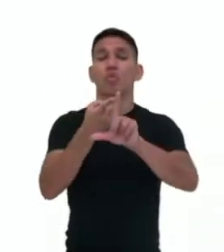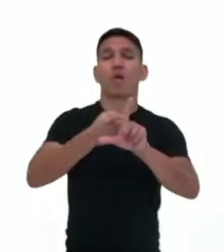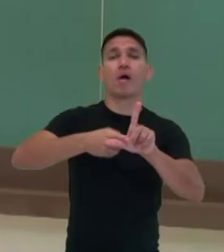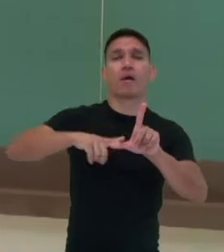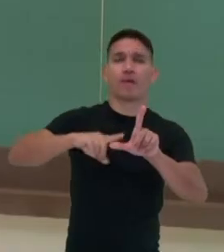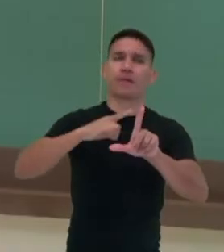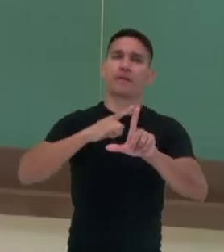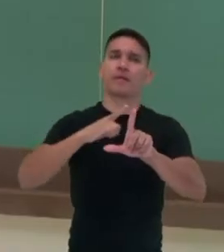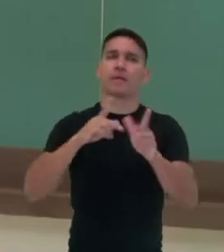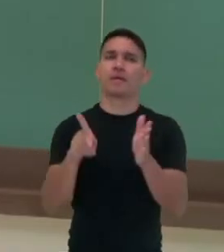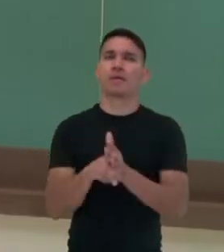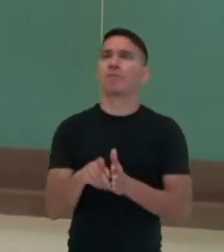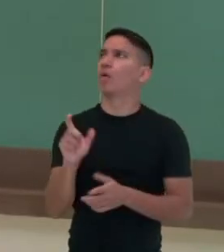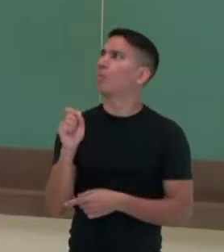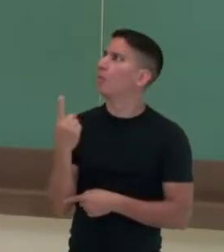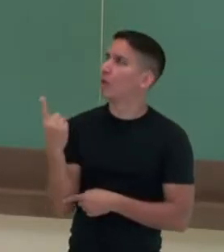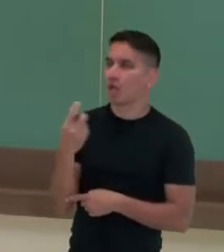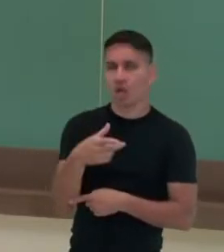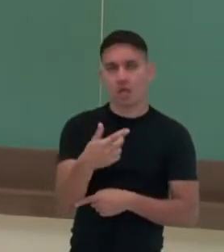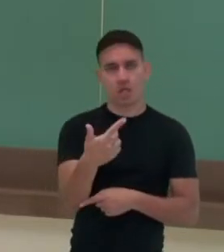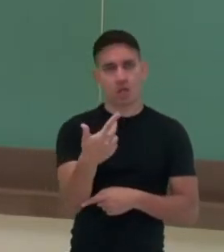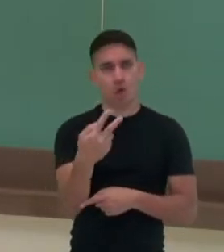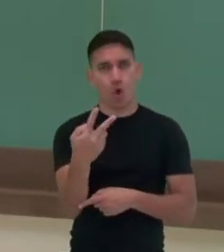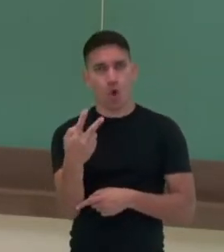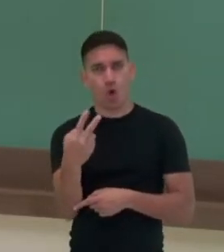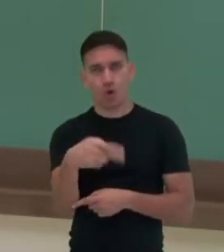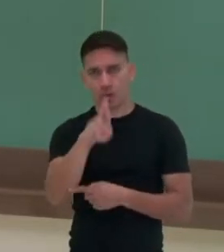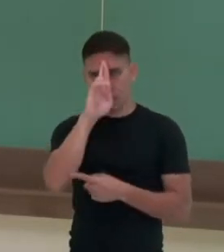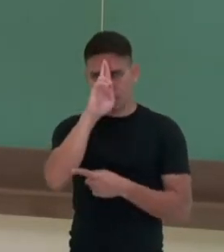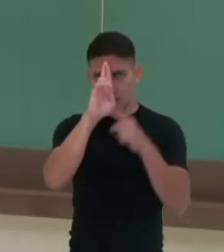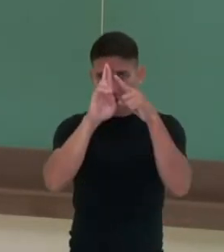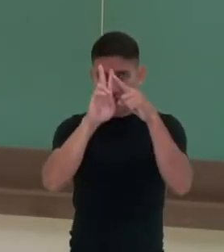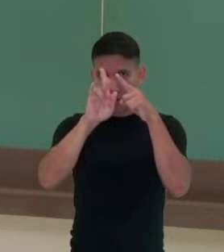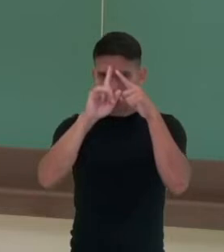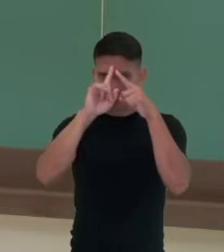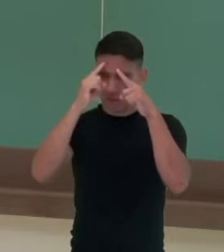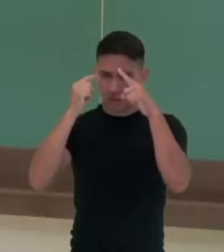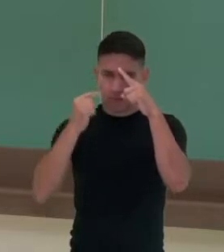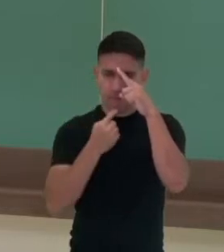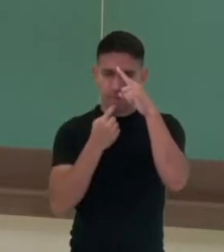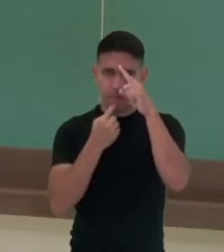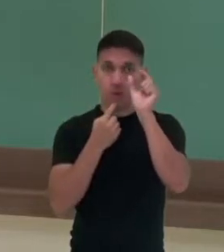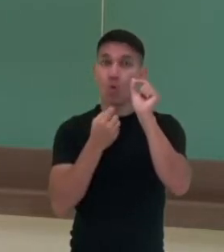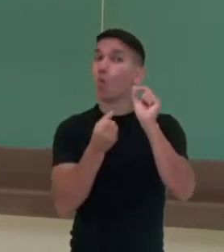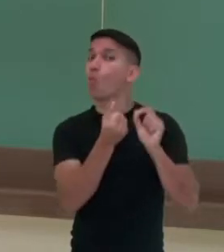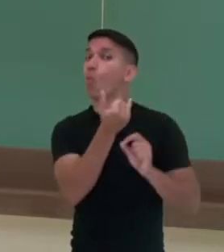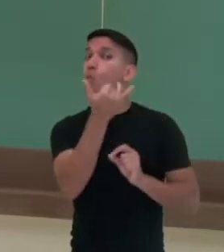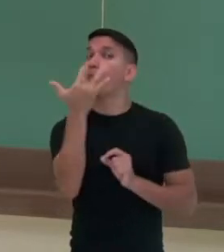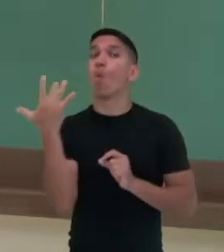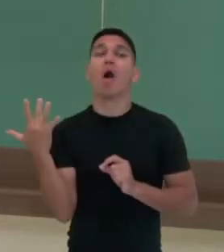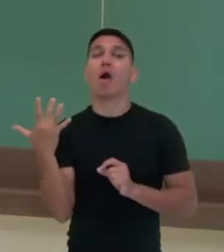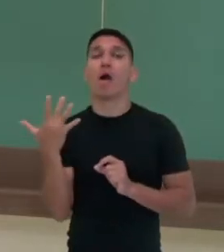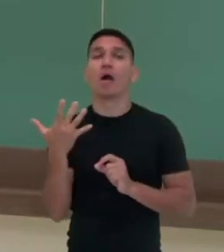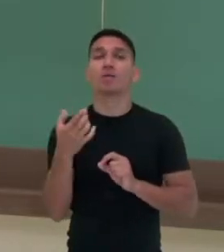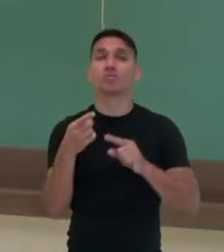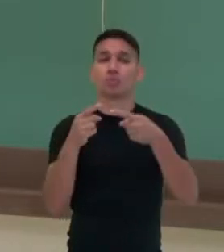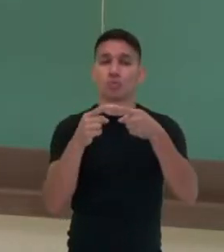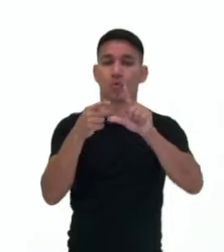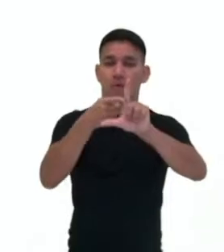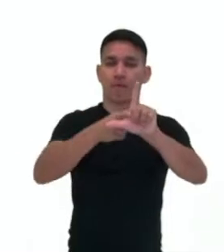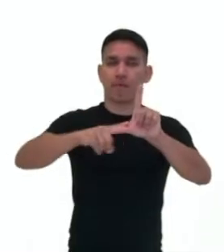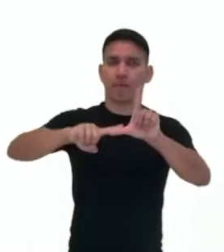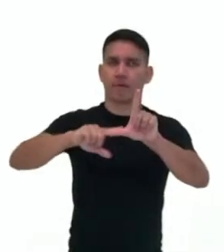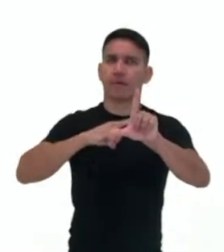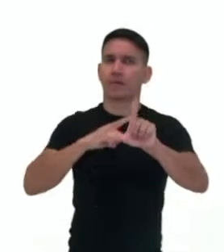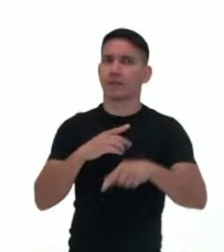12 horas, né? E depois eu vou para as 12h30. Então, eu estou lá nas 12, então ele vai girar o quê? Ele está lá em 12, né? Se